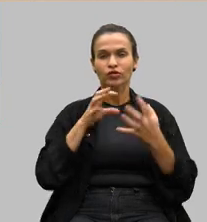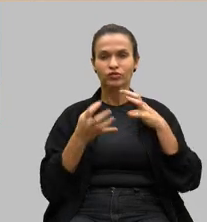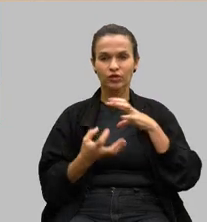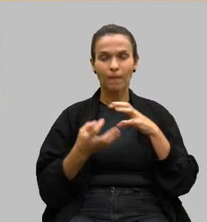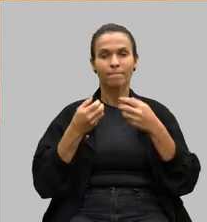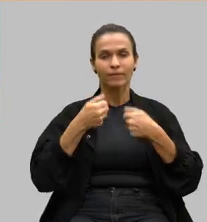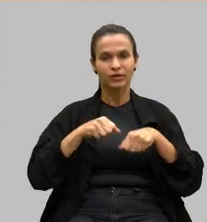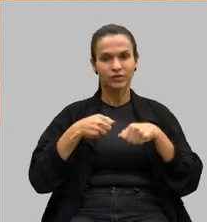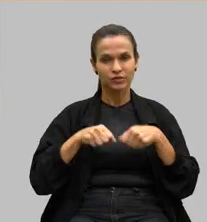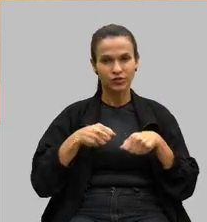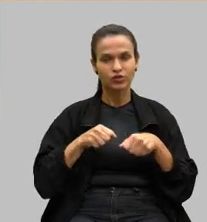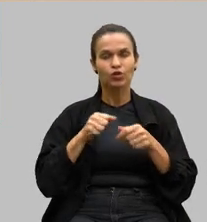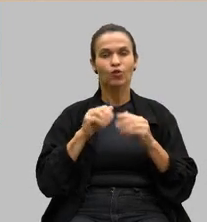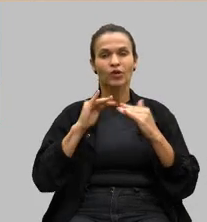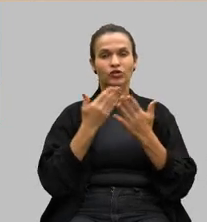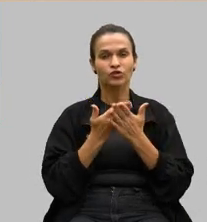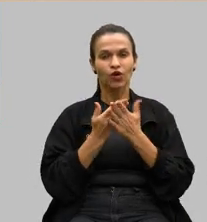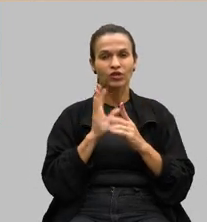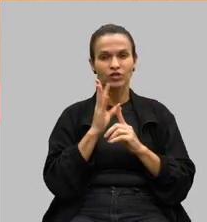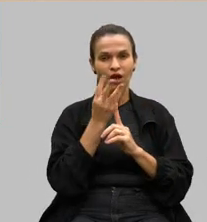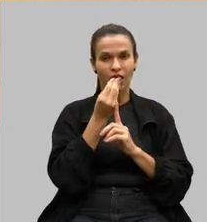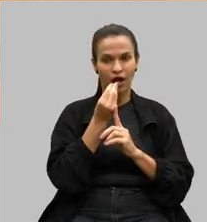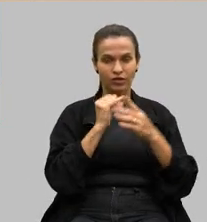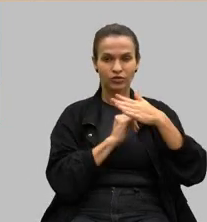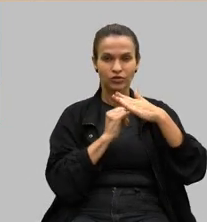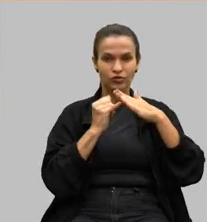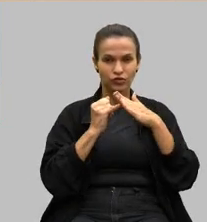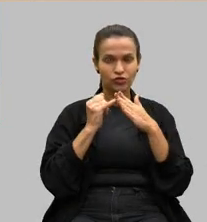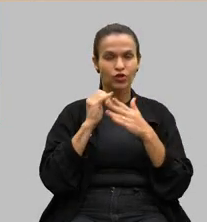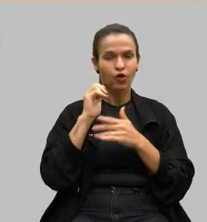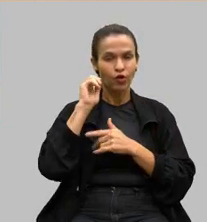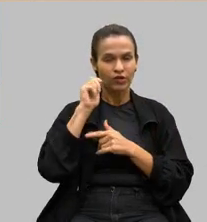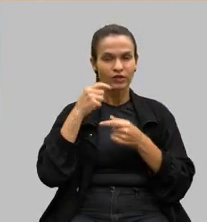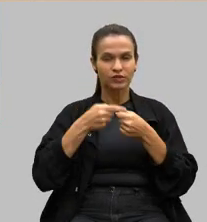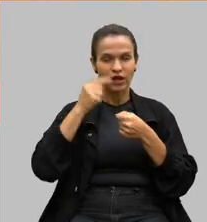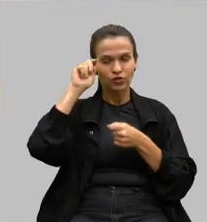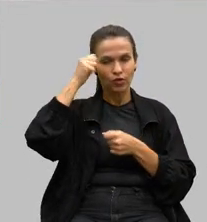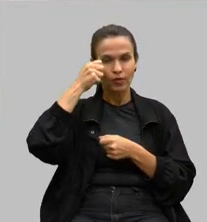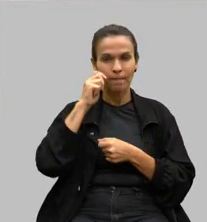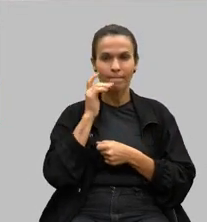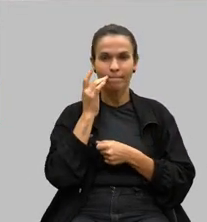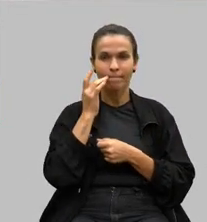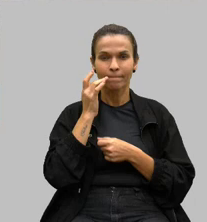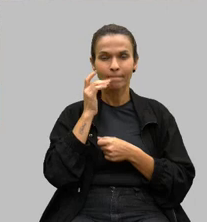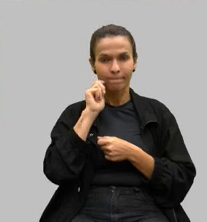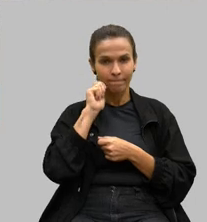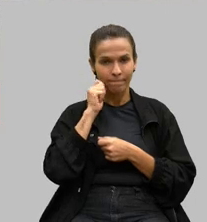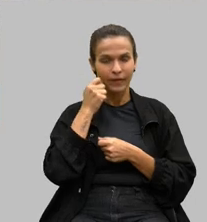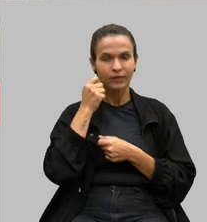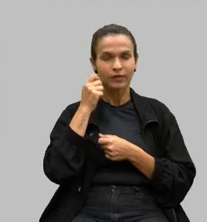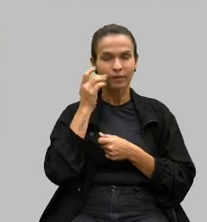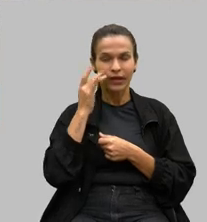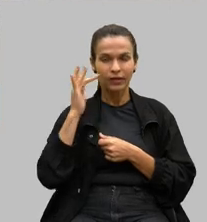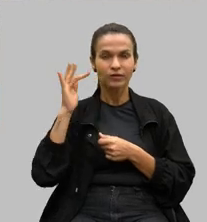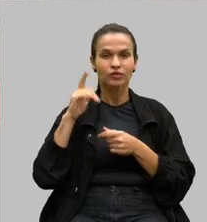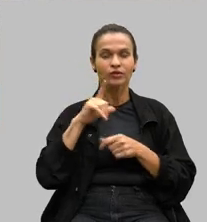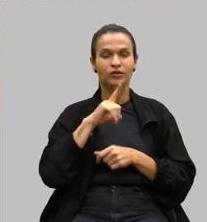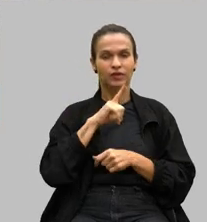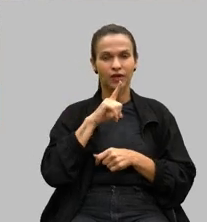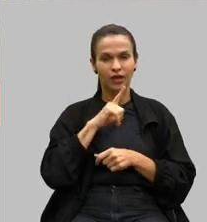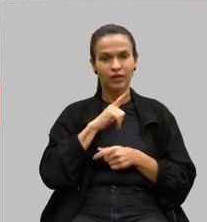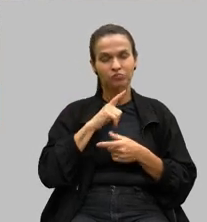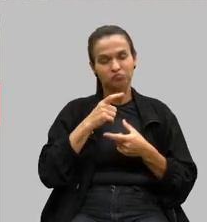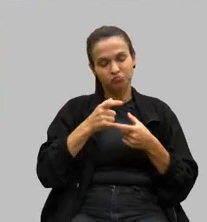precisam de escola de artes a fundação de artes de jouro preto embora pequena tem conseguido dar Assessoria os municípios